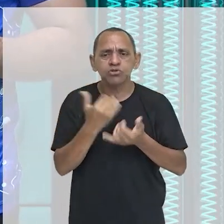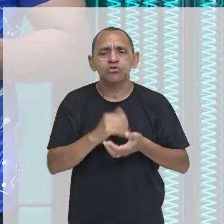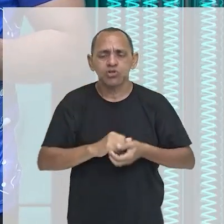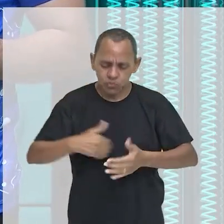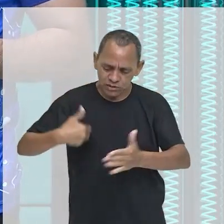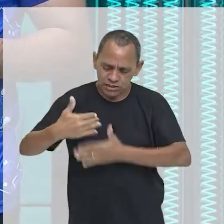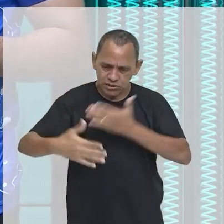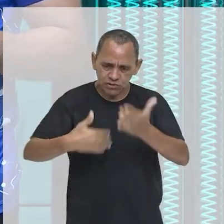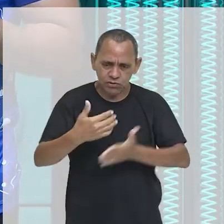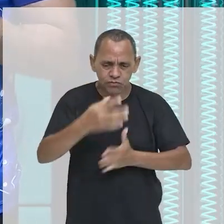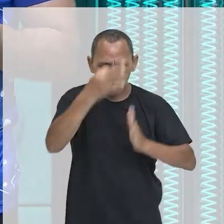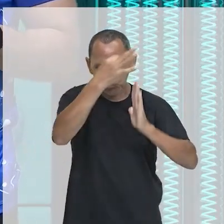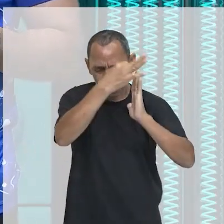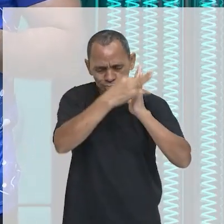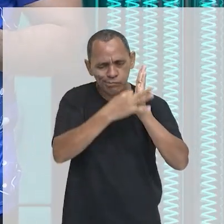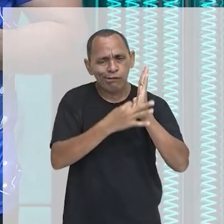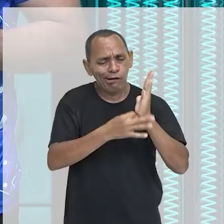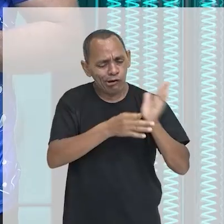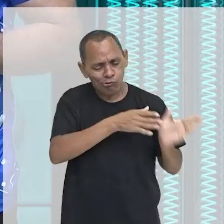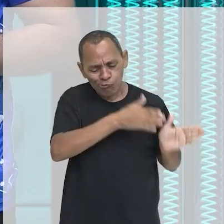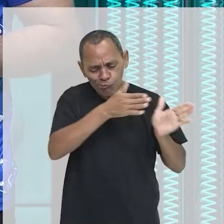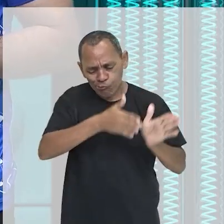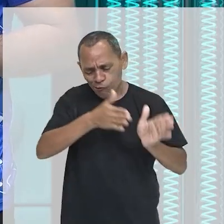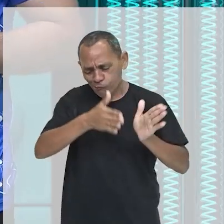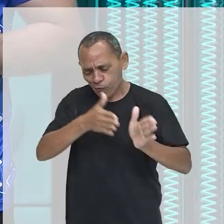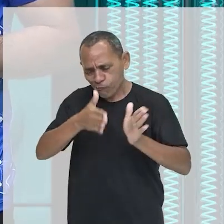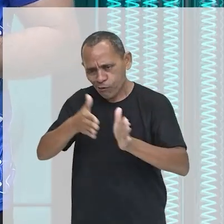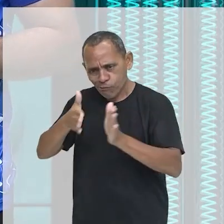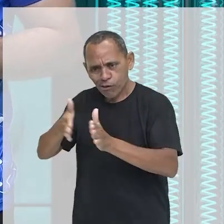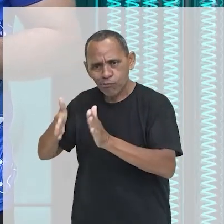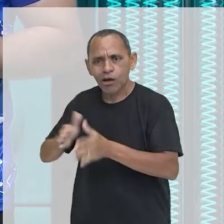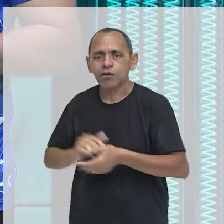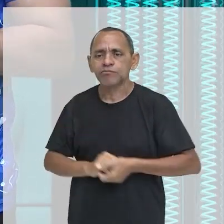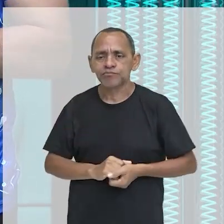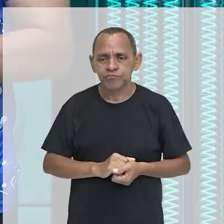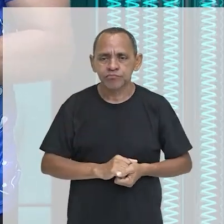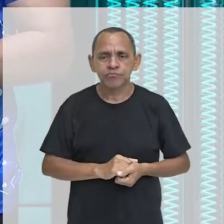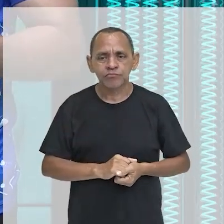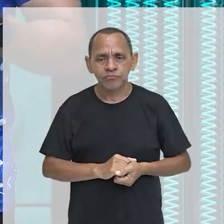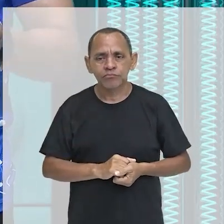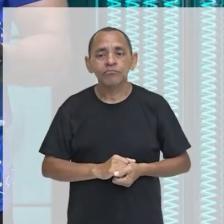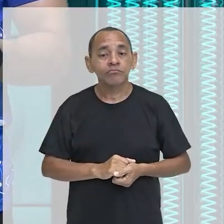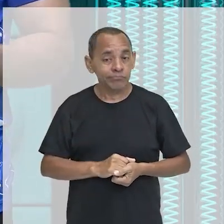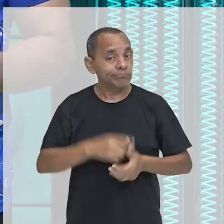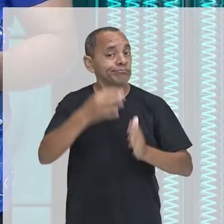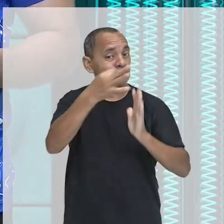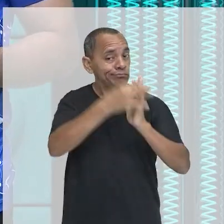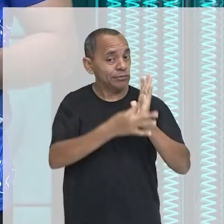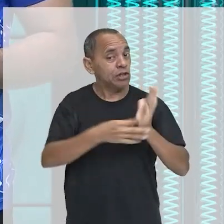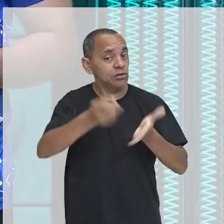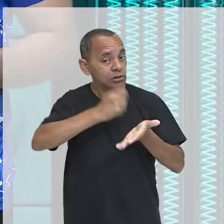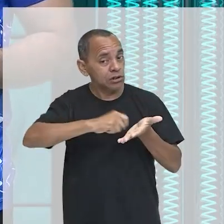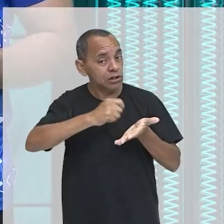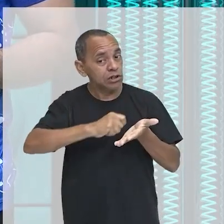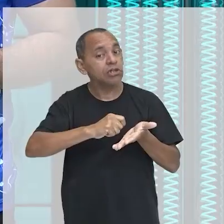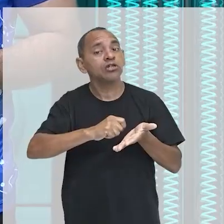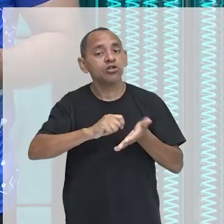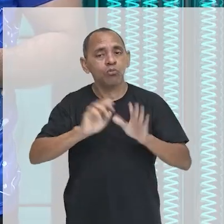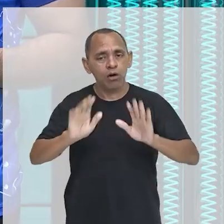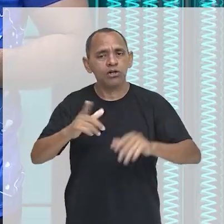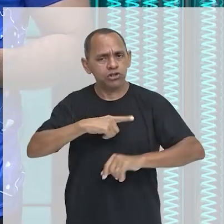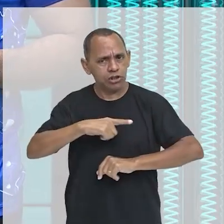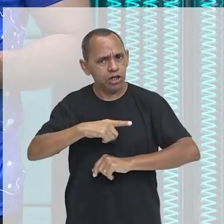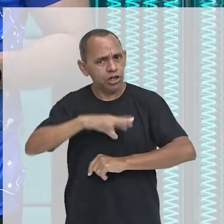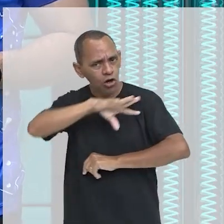Tá? Isso aqui, obviamente, serve quando nós estamos falando de texto escrito, mas texto não é só o escrito, é oral também,